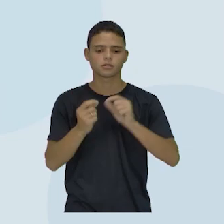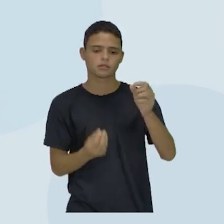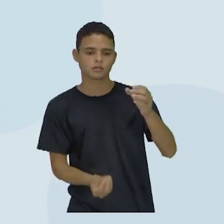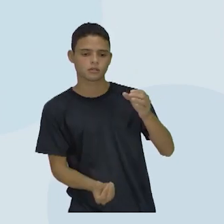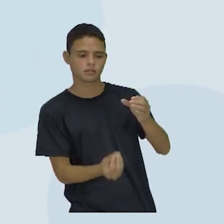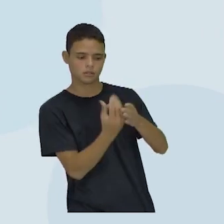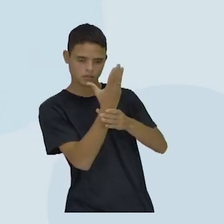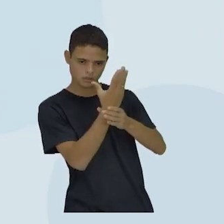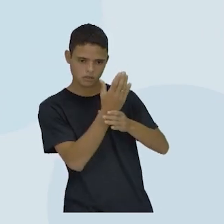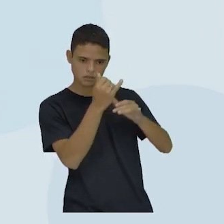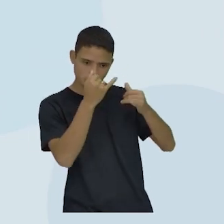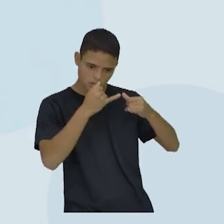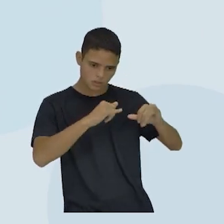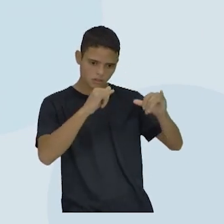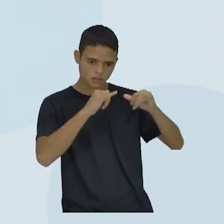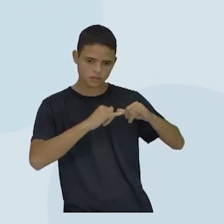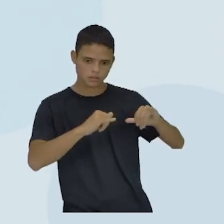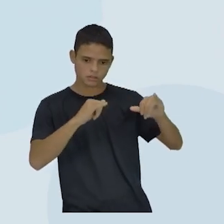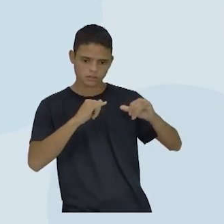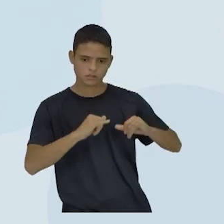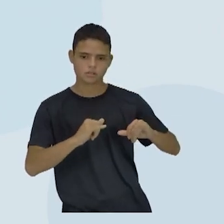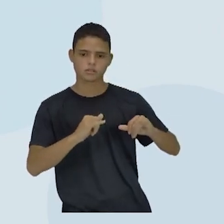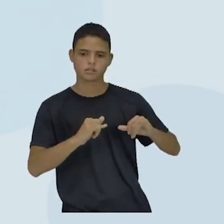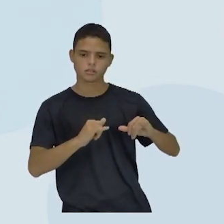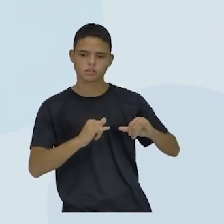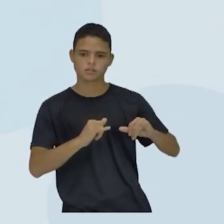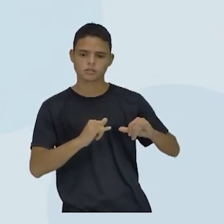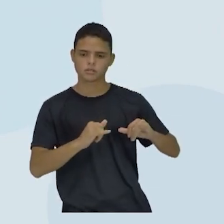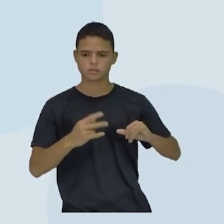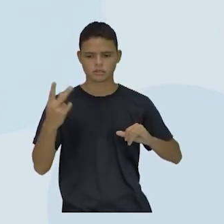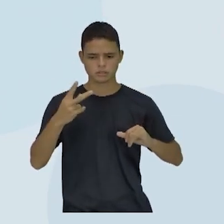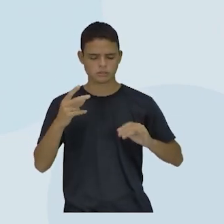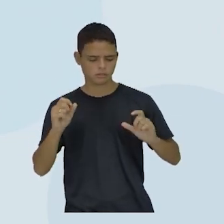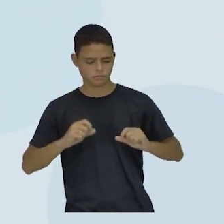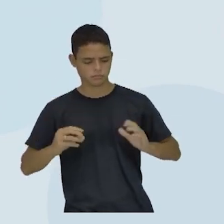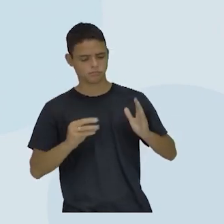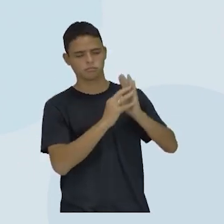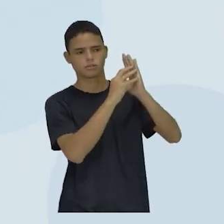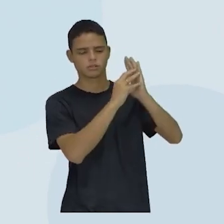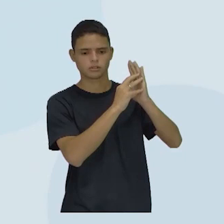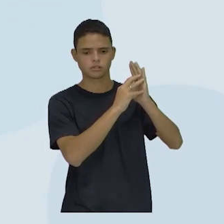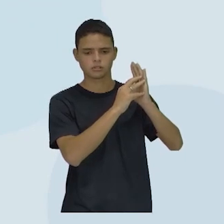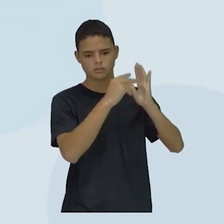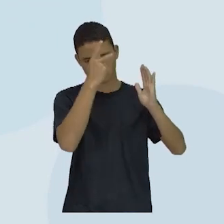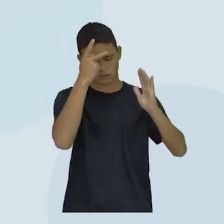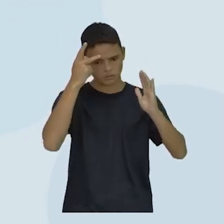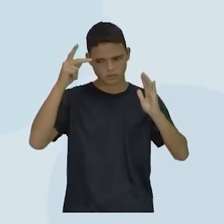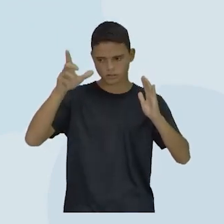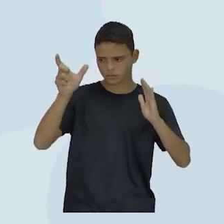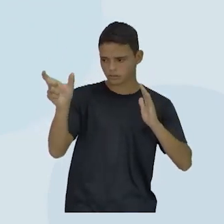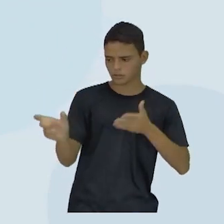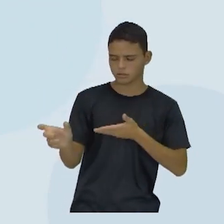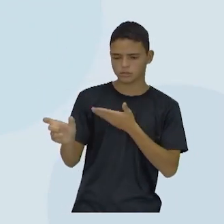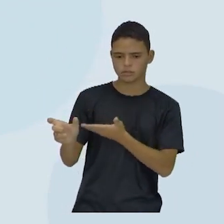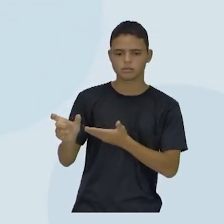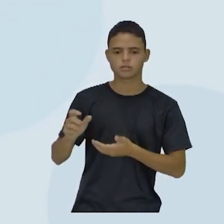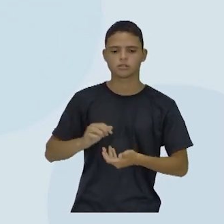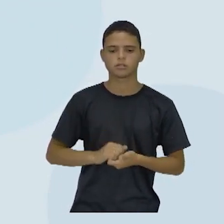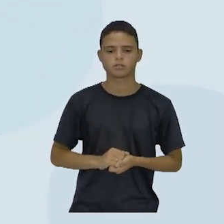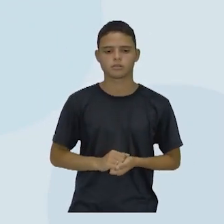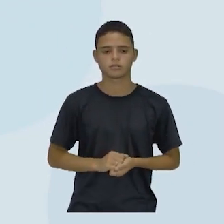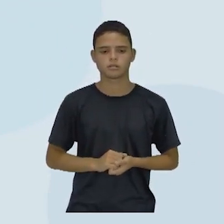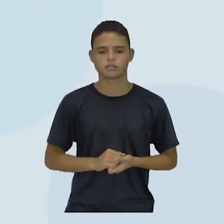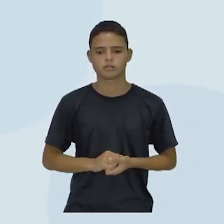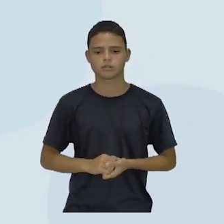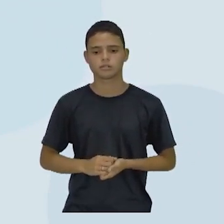uma notícia dessas, com esse teor que impactasse as pessoas? Será? Aí eu criei... Que legal. Deu trabalho, a professora